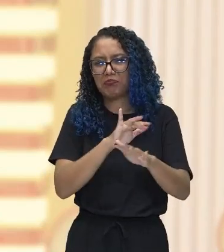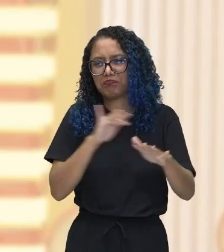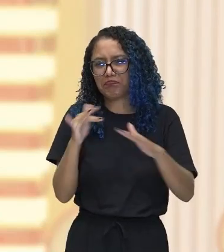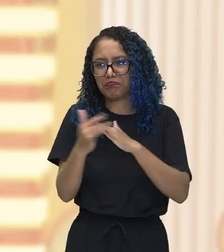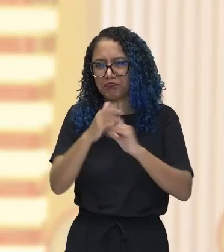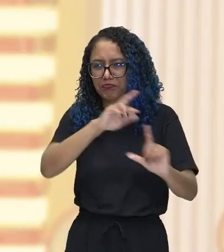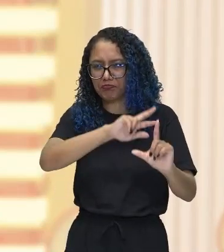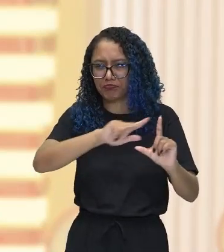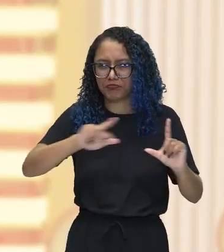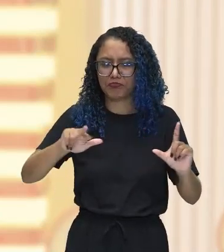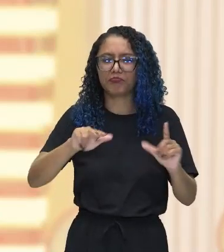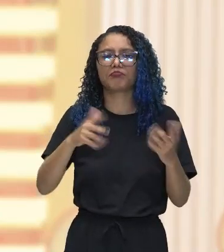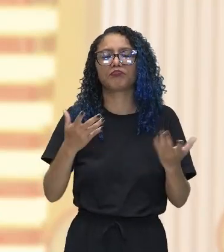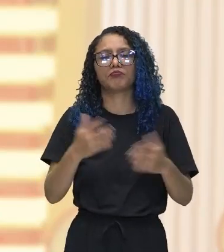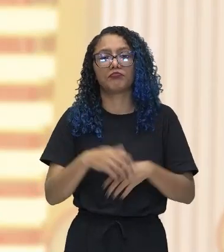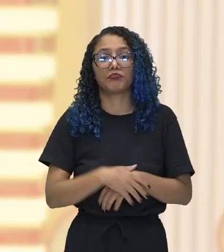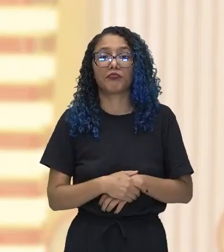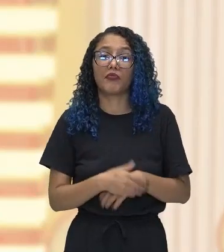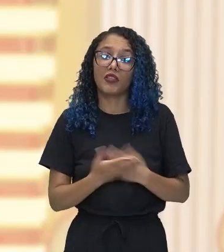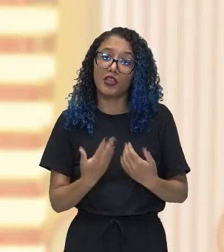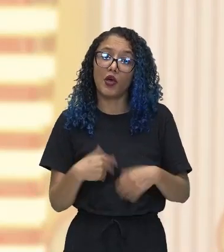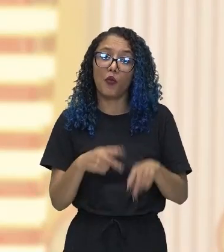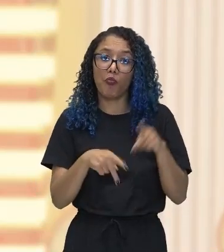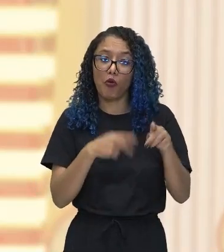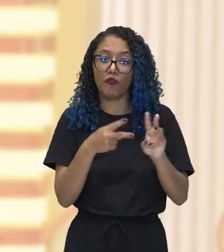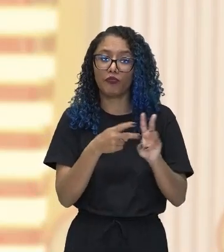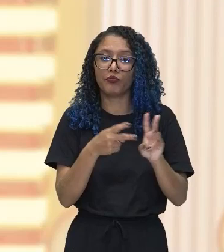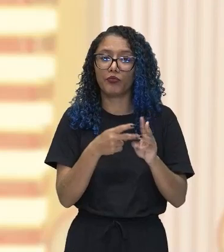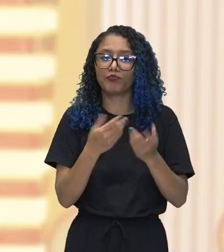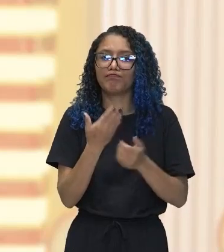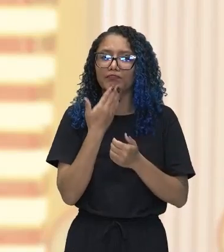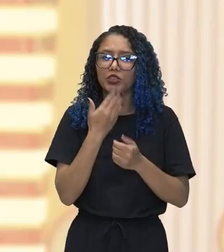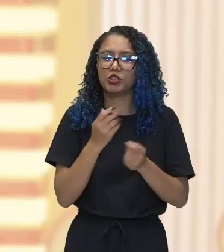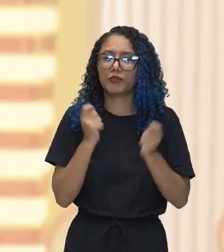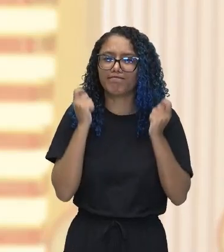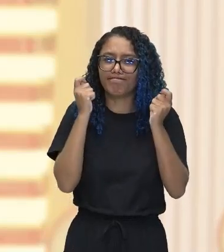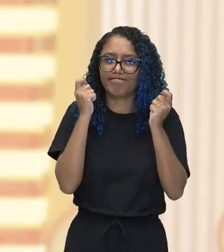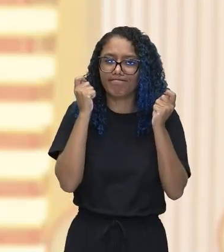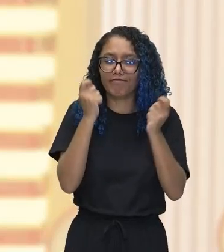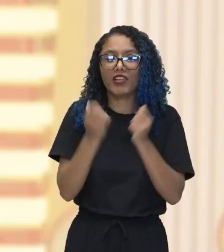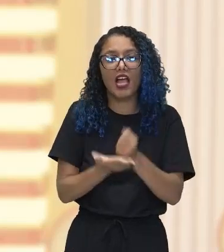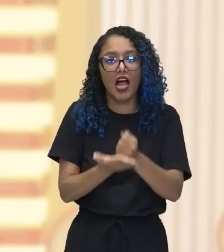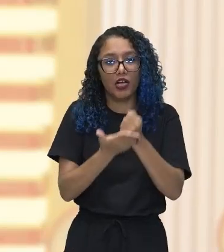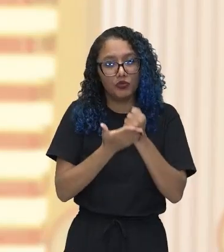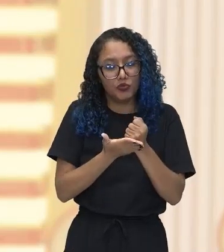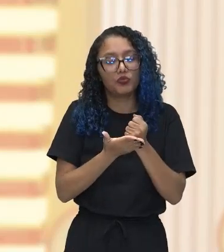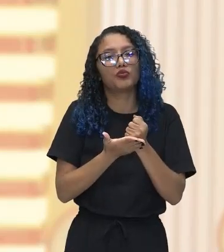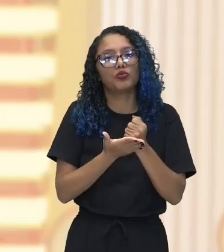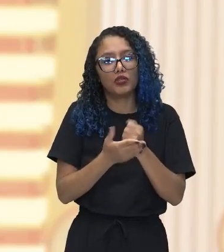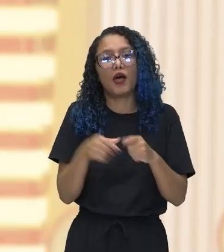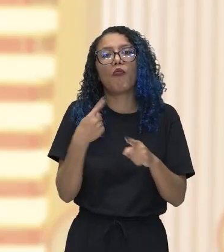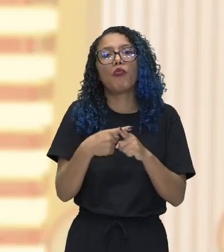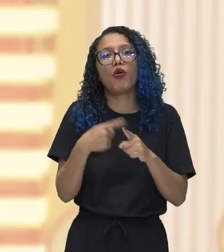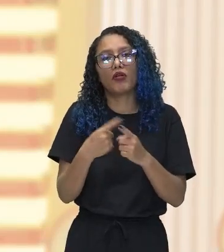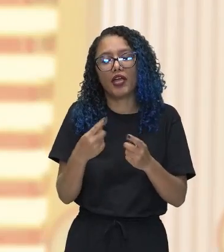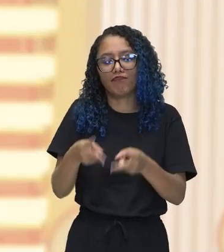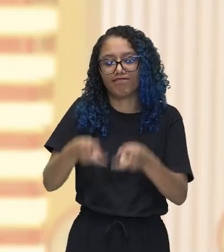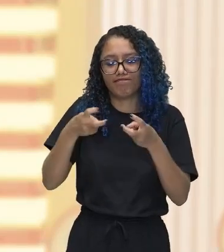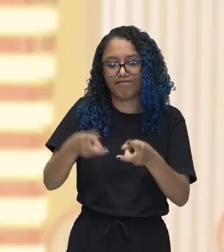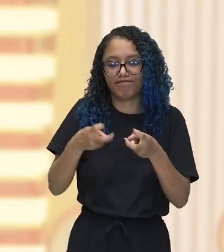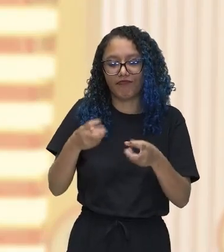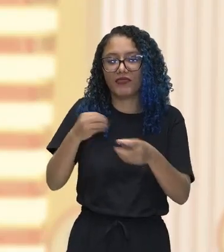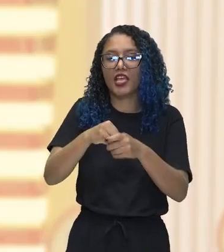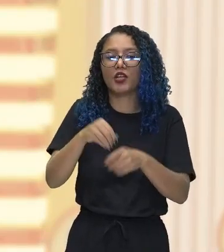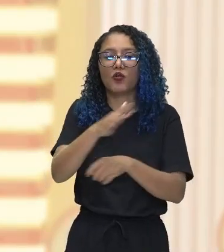mesmo, o povo Yanomami então pedindo socorro por causa então aí do garimpo ilegal dentro de terras demarcadas,